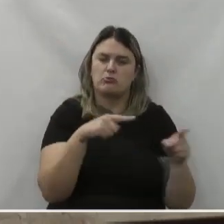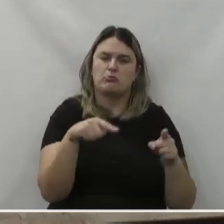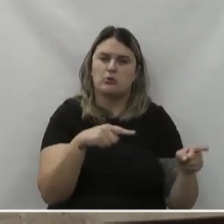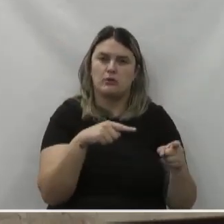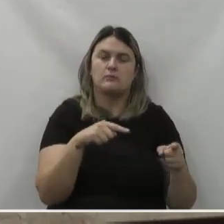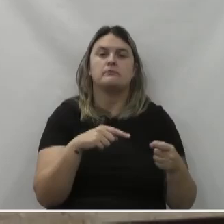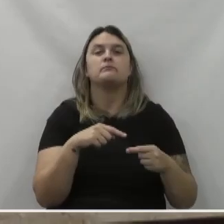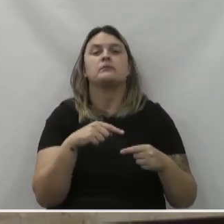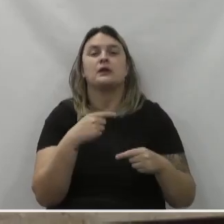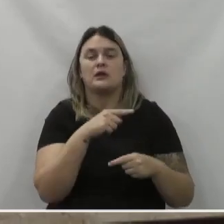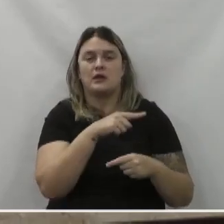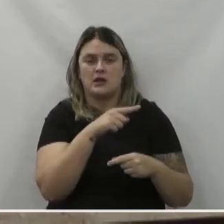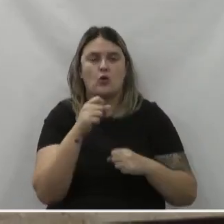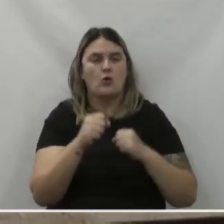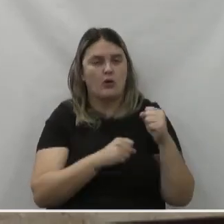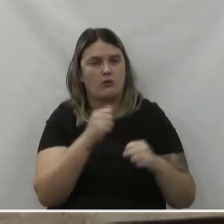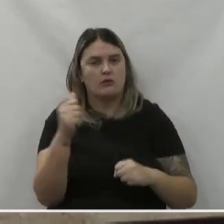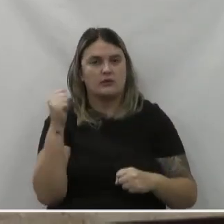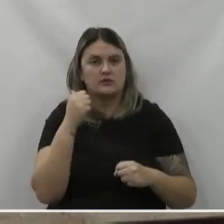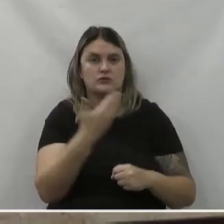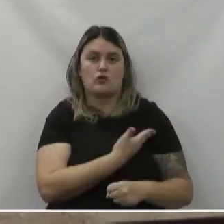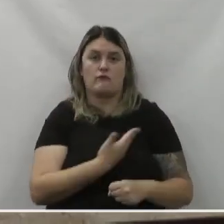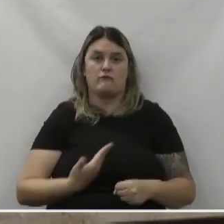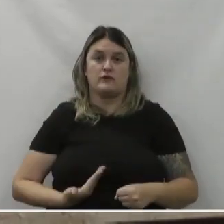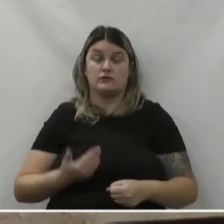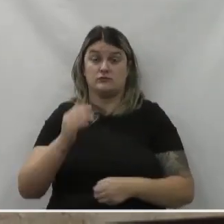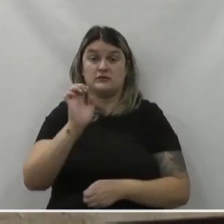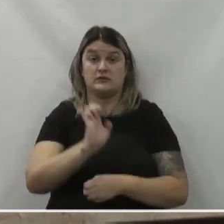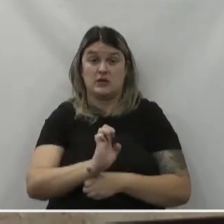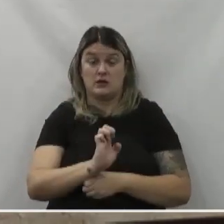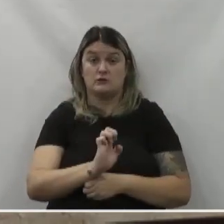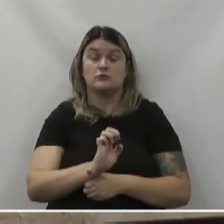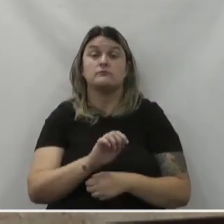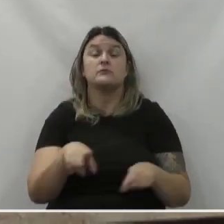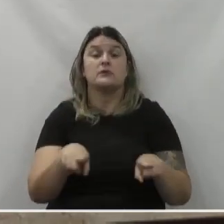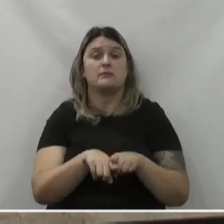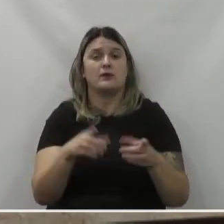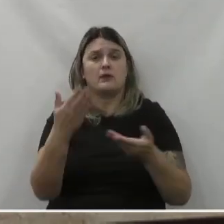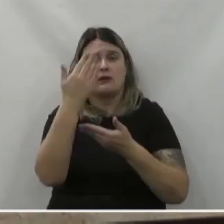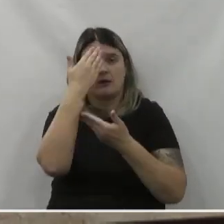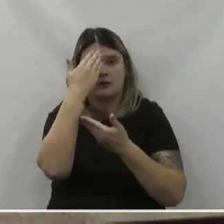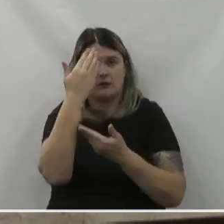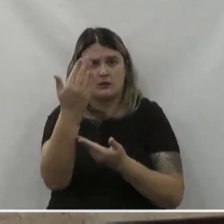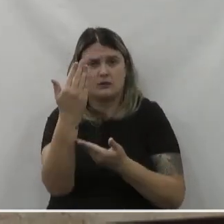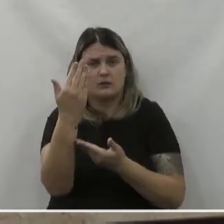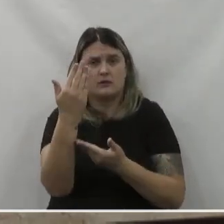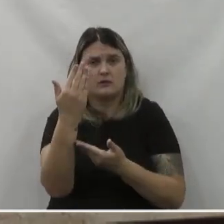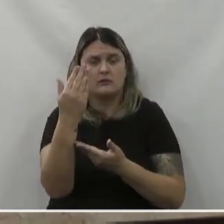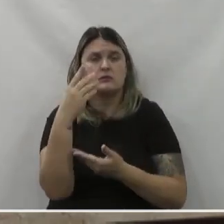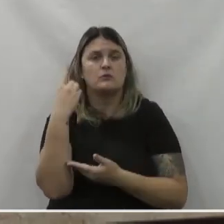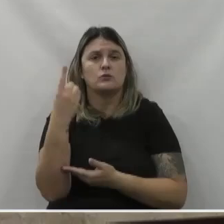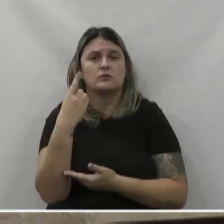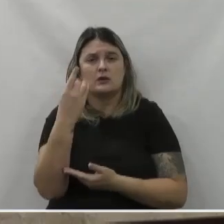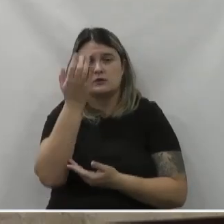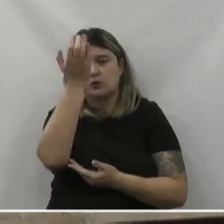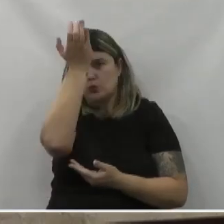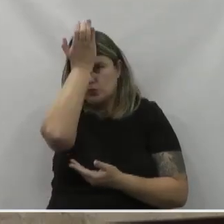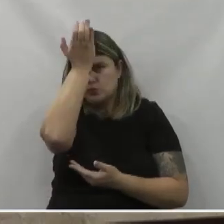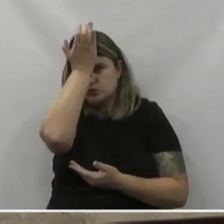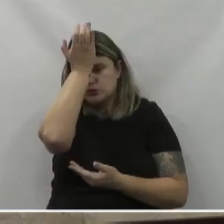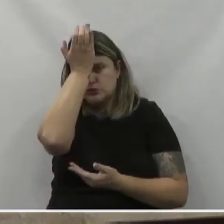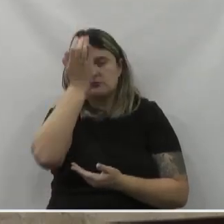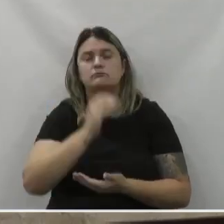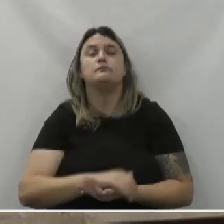obra, e ele correu de atrás do governo do estado. E hoje agradeço também ao deputado Hussein Bacri, líder